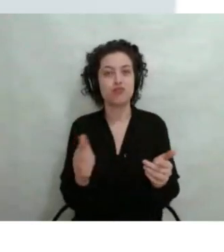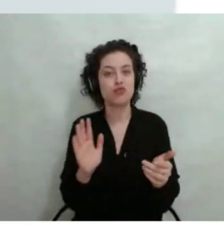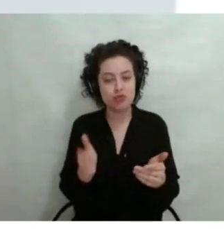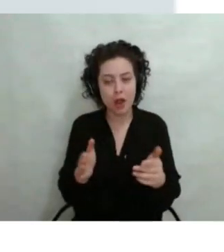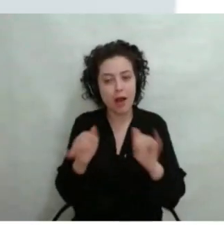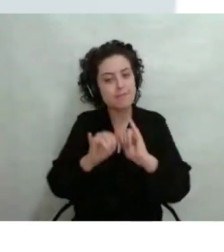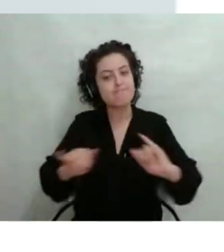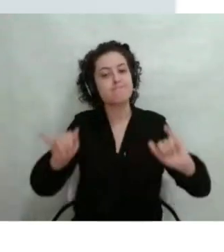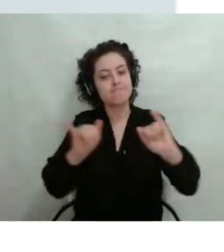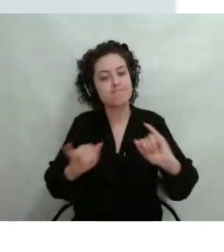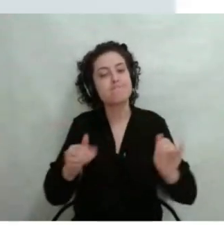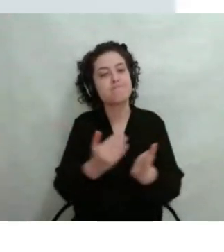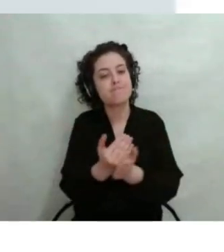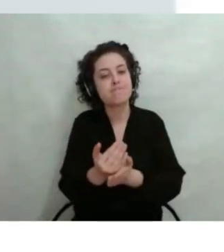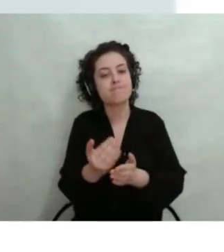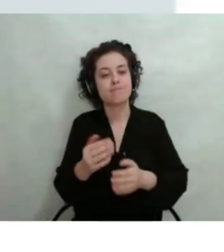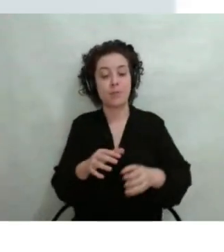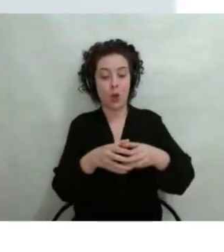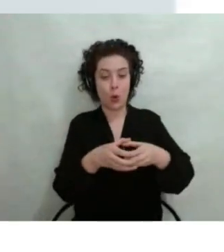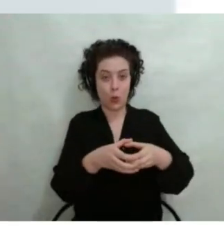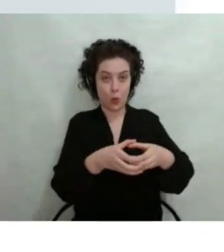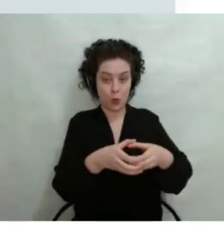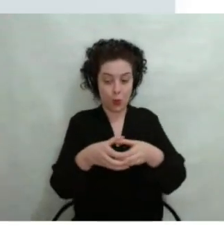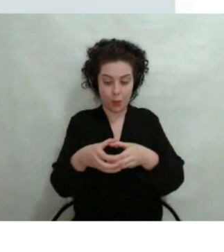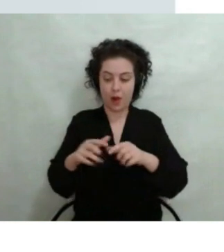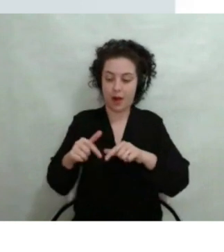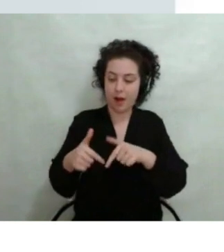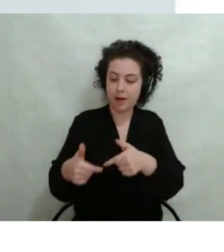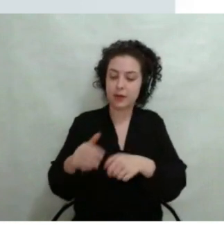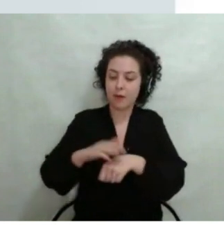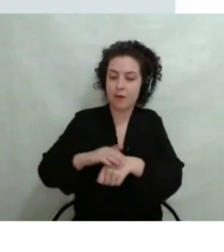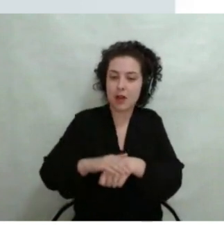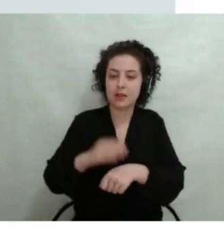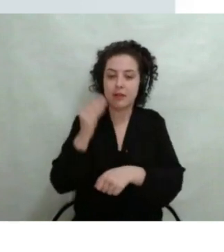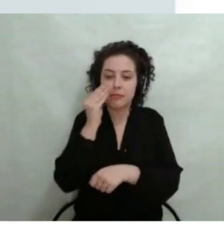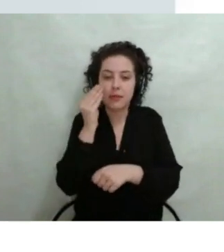A comissão ainda, com ações de testando máscara